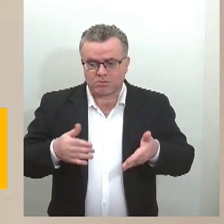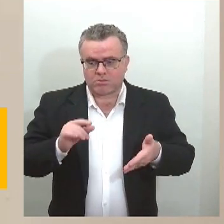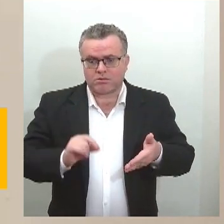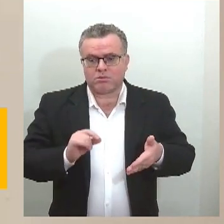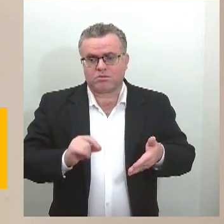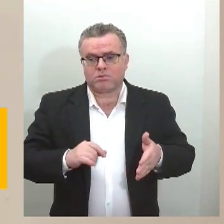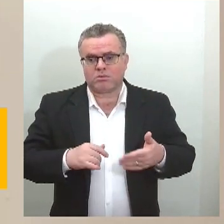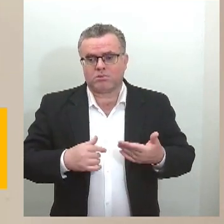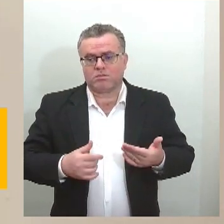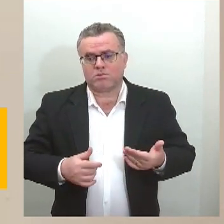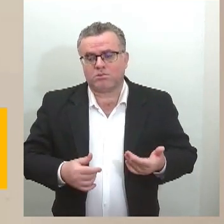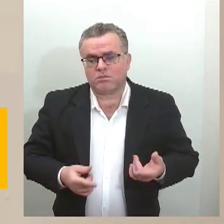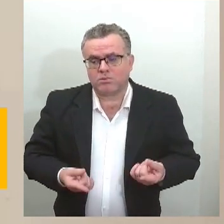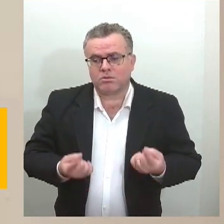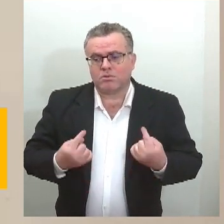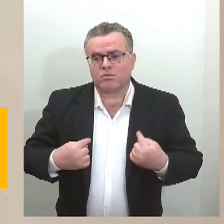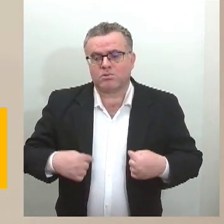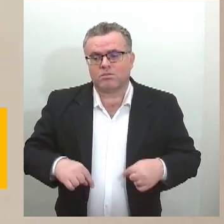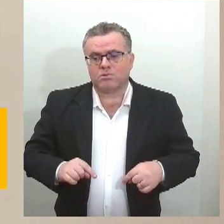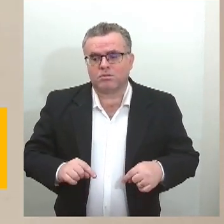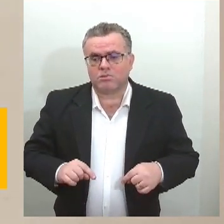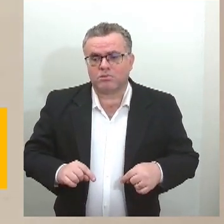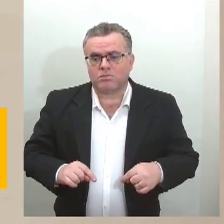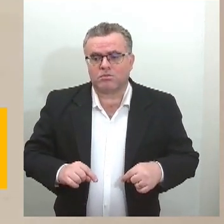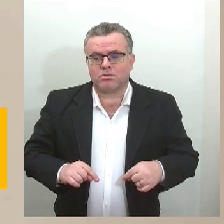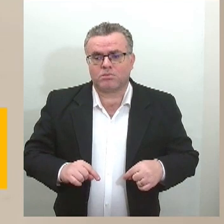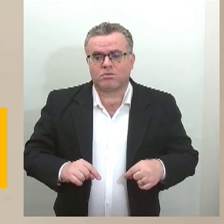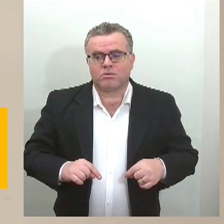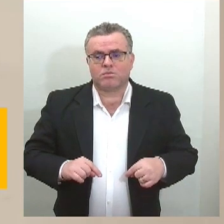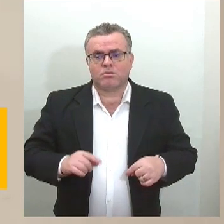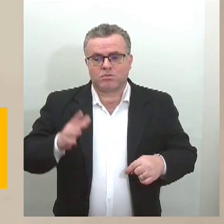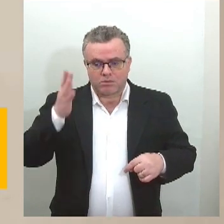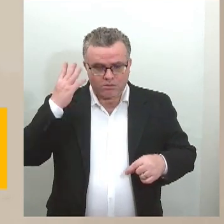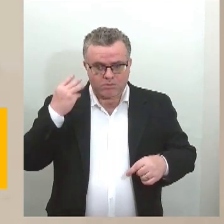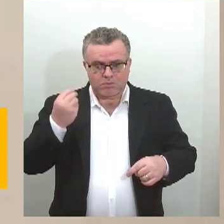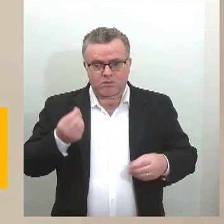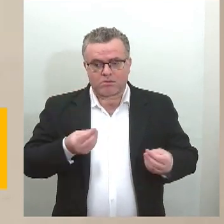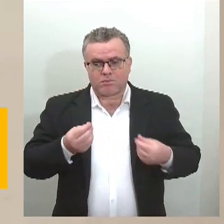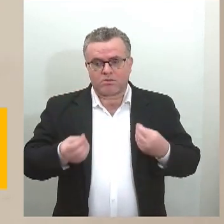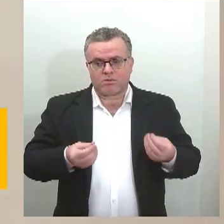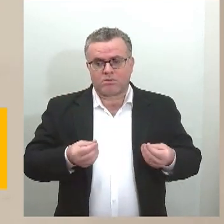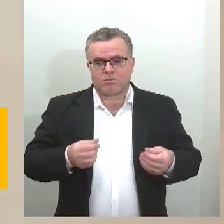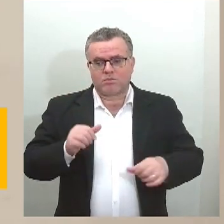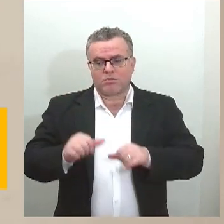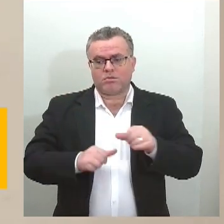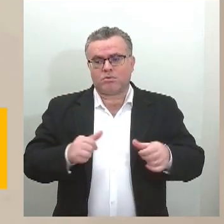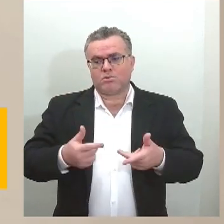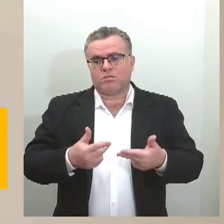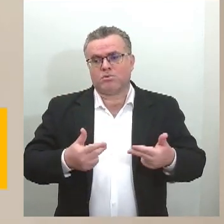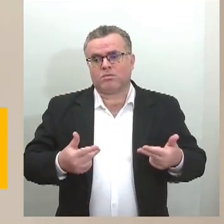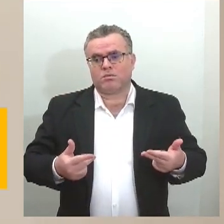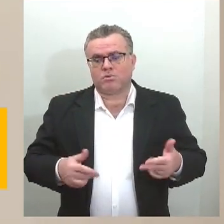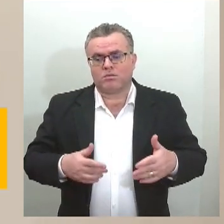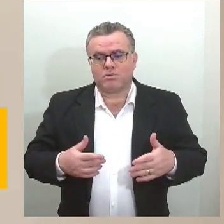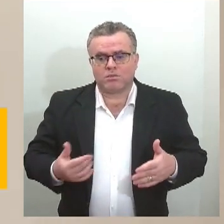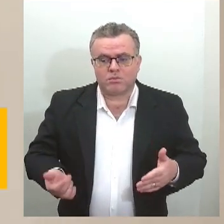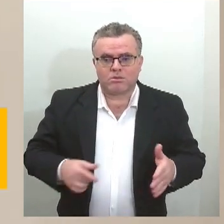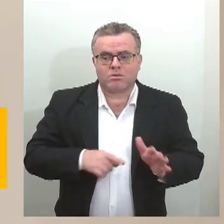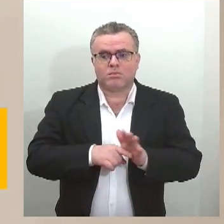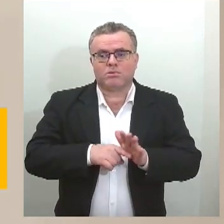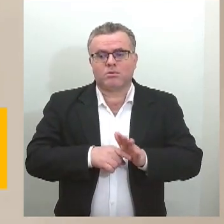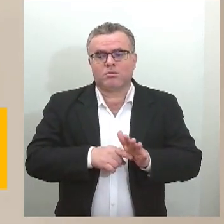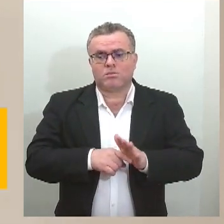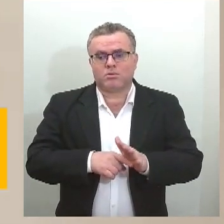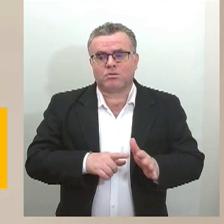articulações, a queda de cabelo, alterações em alguns exames, porque o lúpus é uma doença